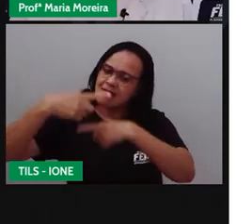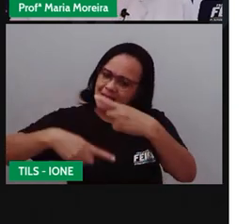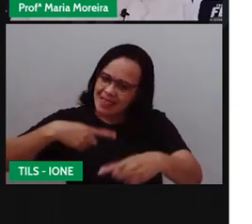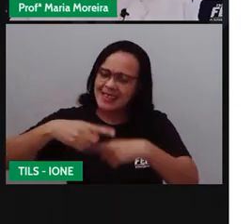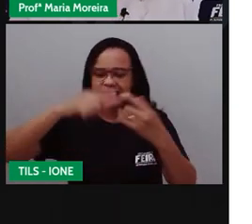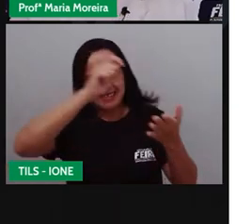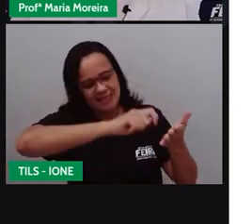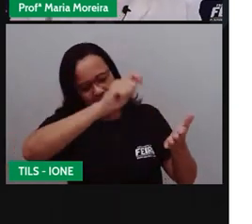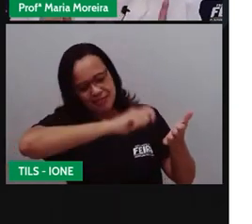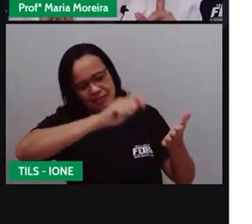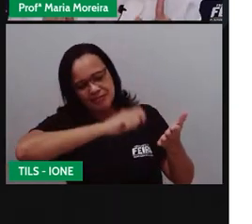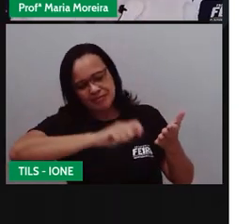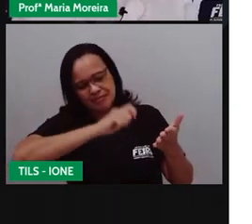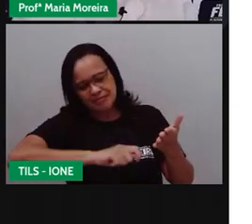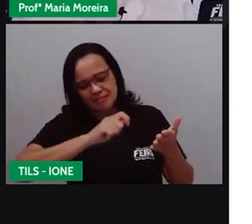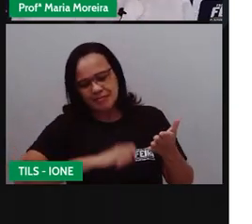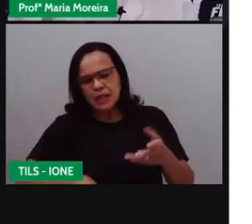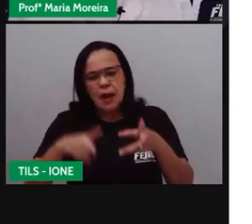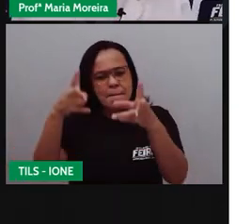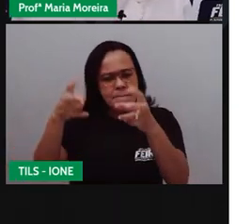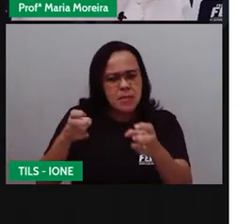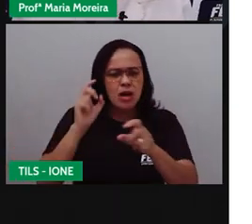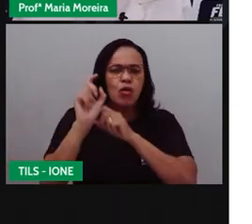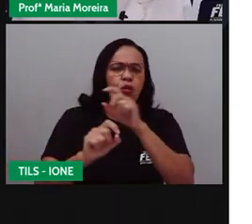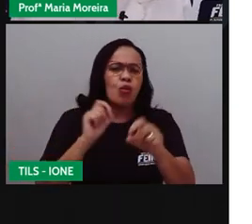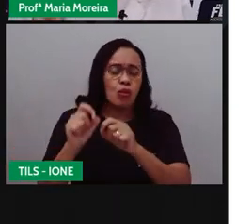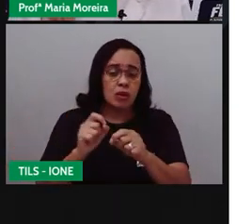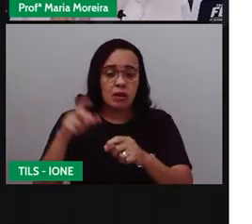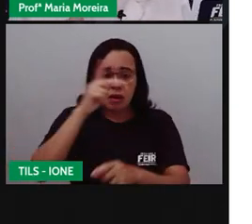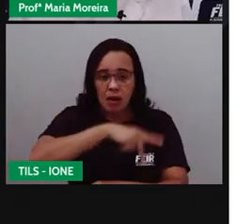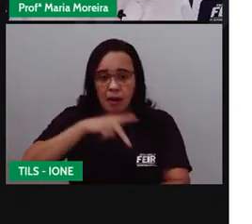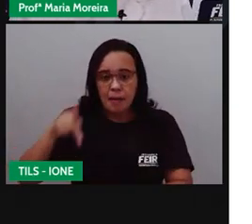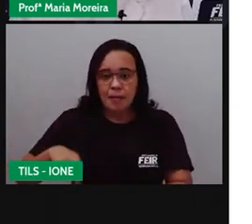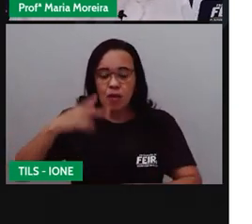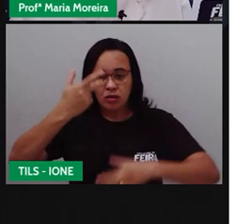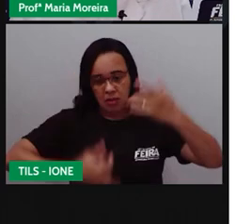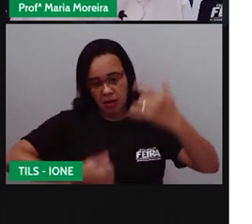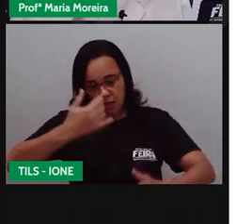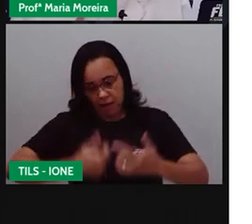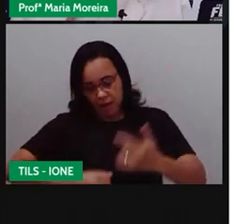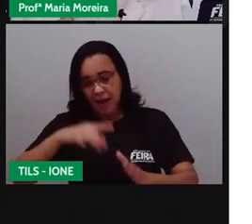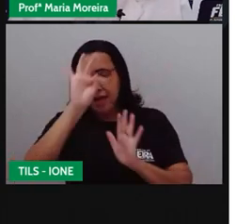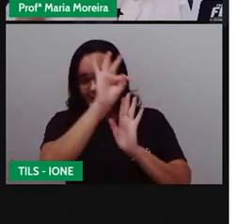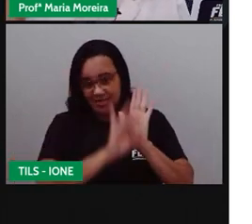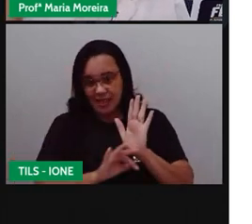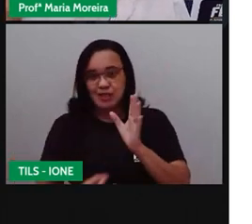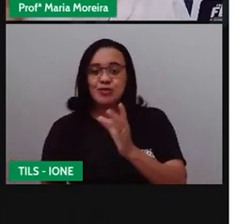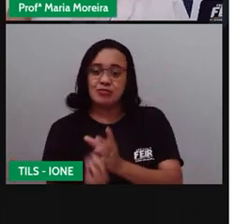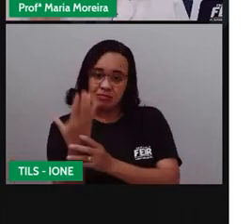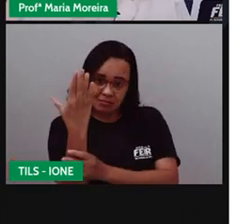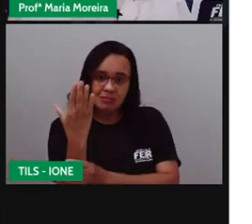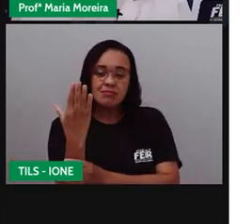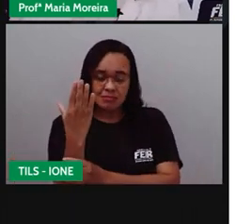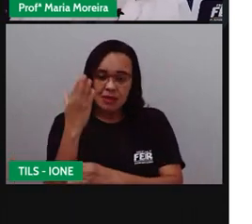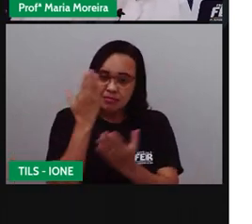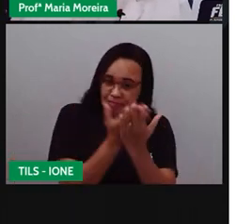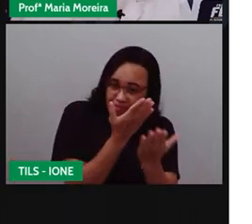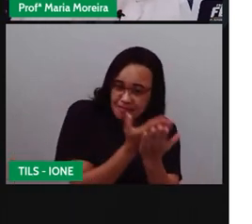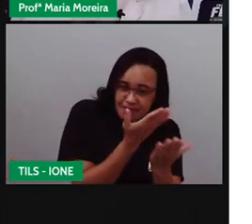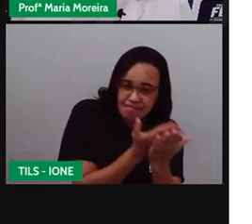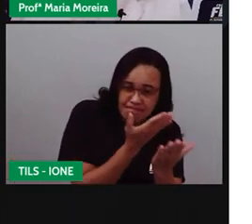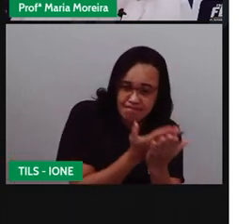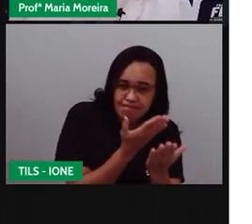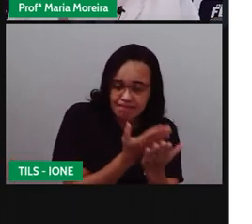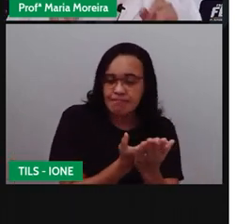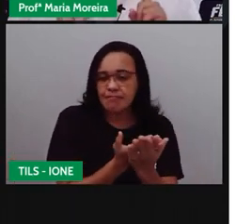começar a escrever. Vocês já repararam que todas as vezes que a prof fala sobre produção textual, aqui ela está falando sobre estudar determinado